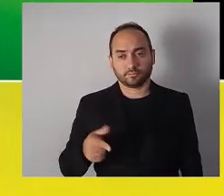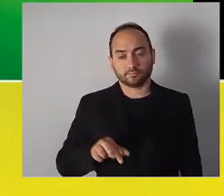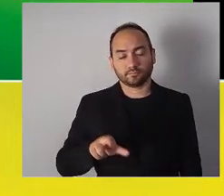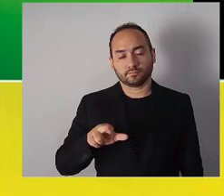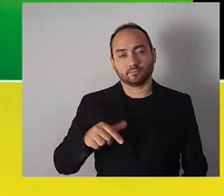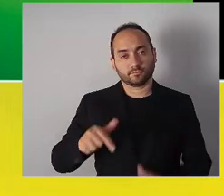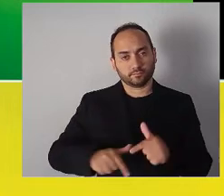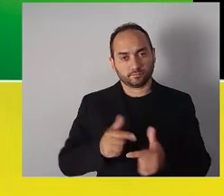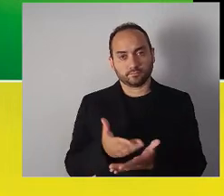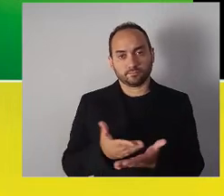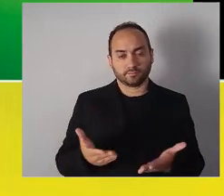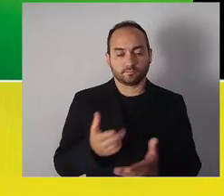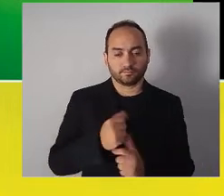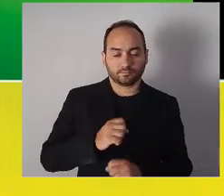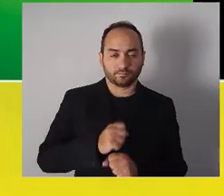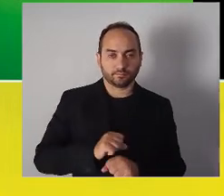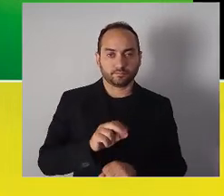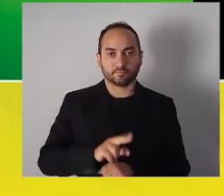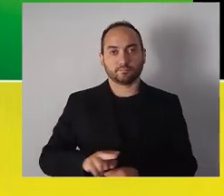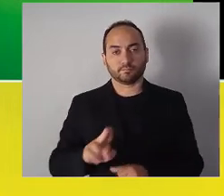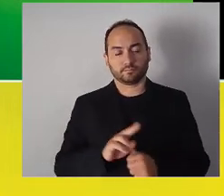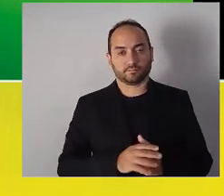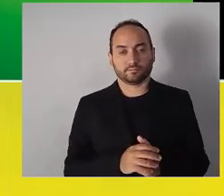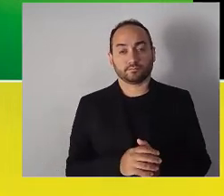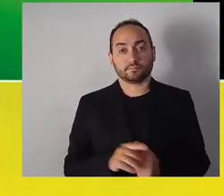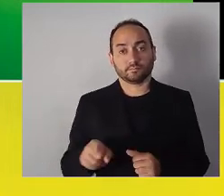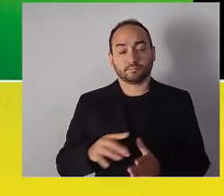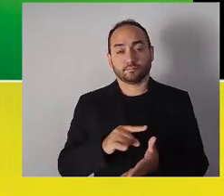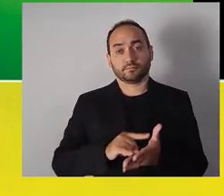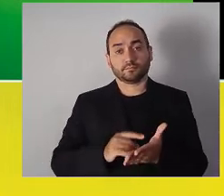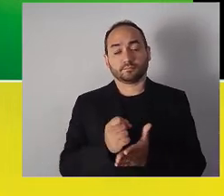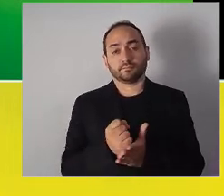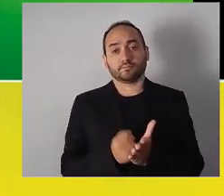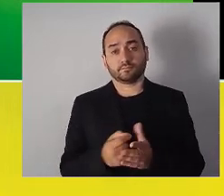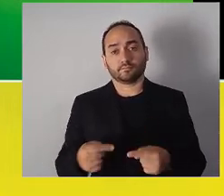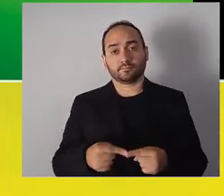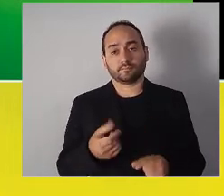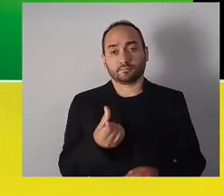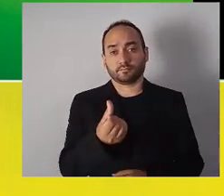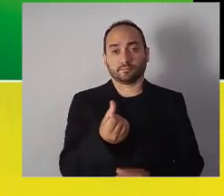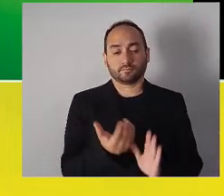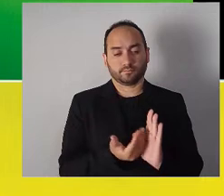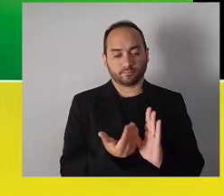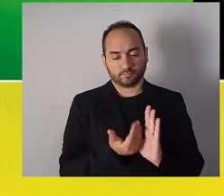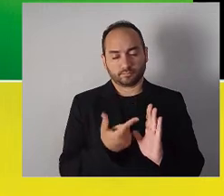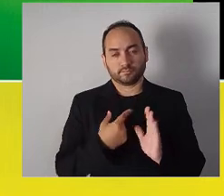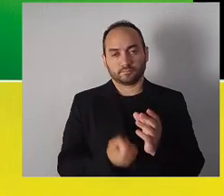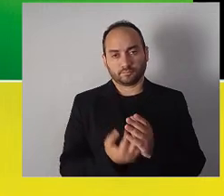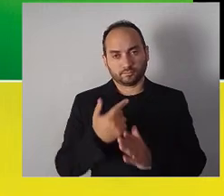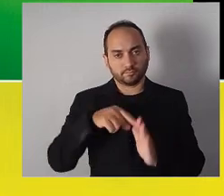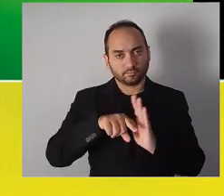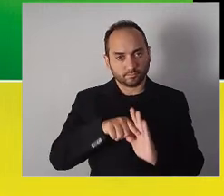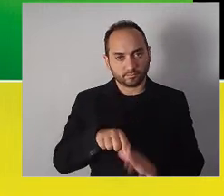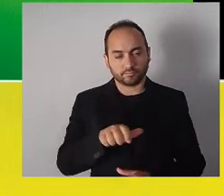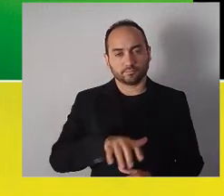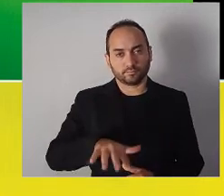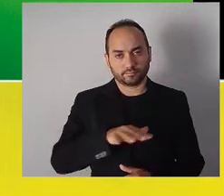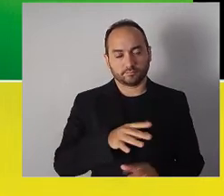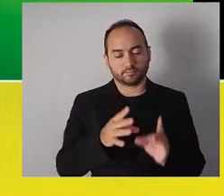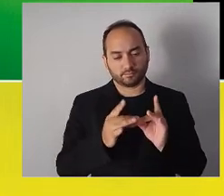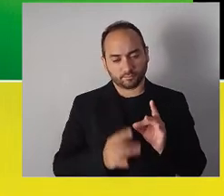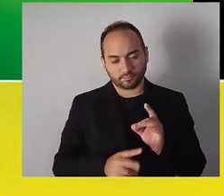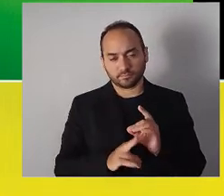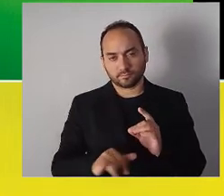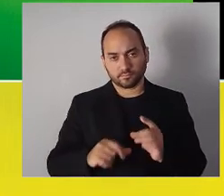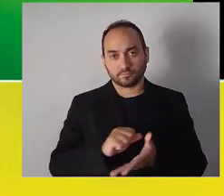Contas da União. Este documento consiste em 6 capítulos elaborados para proporcionar uma análise abrangente e meticulosa